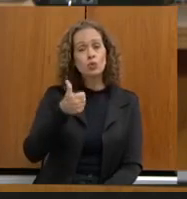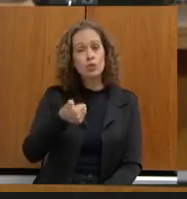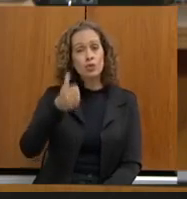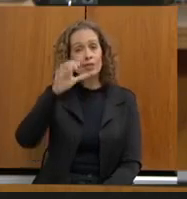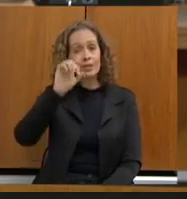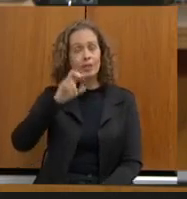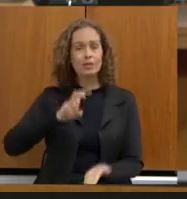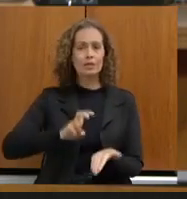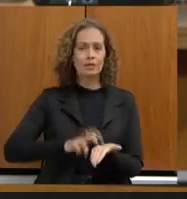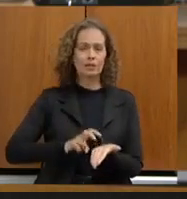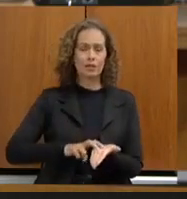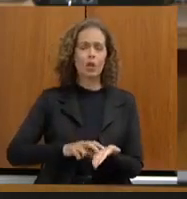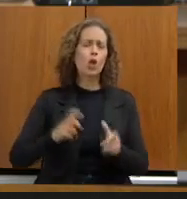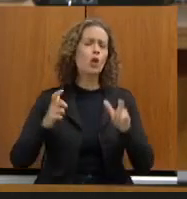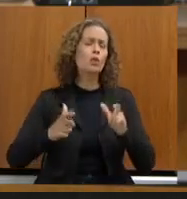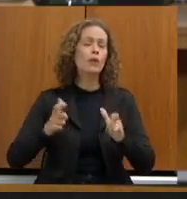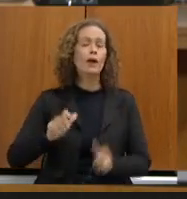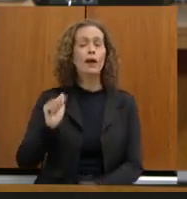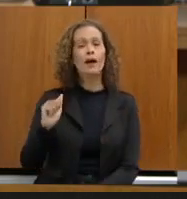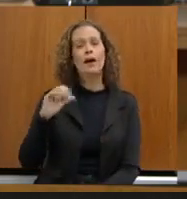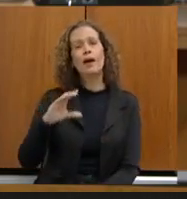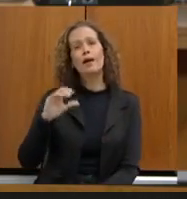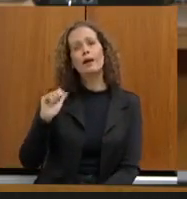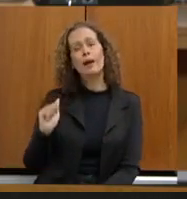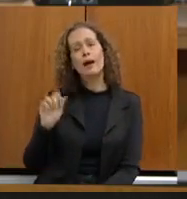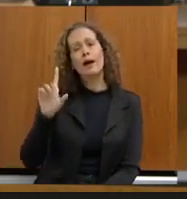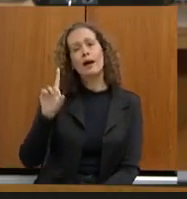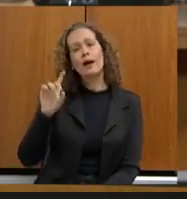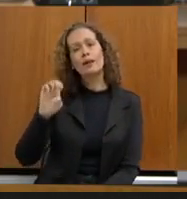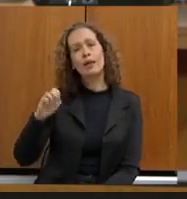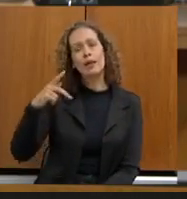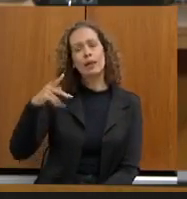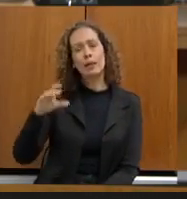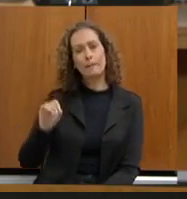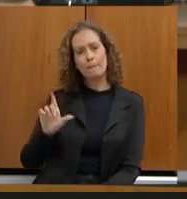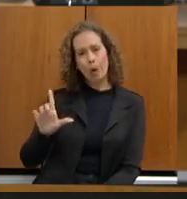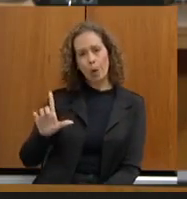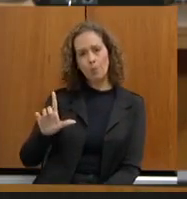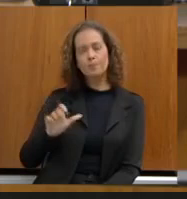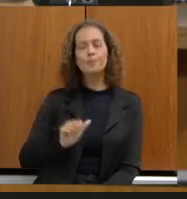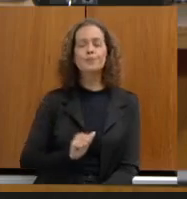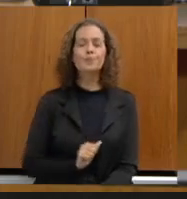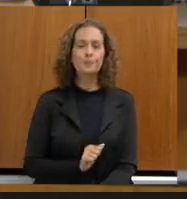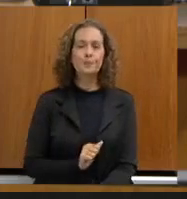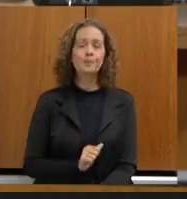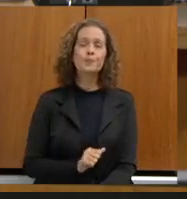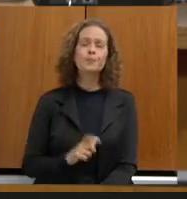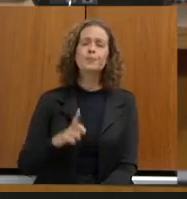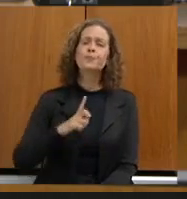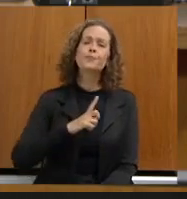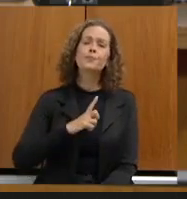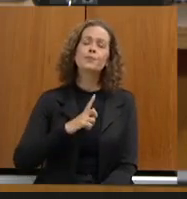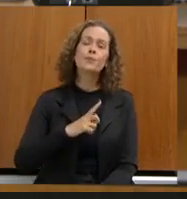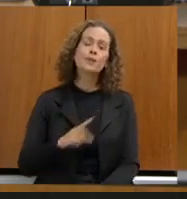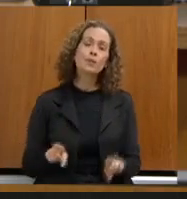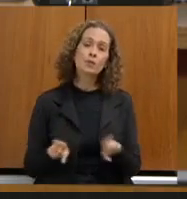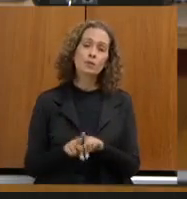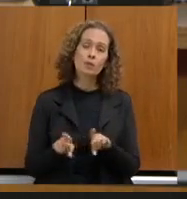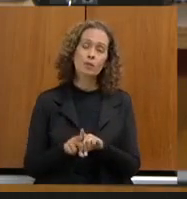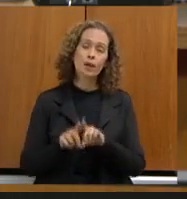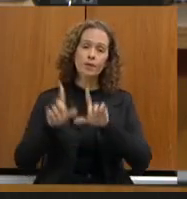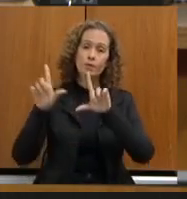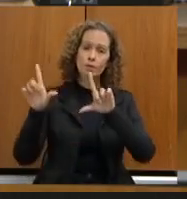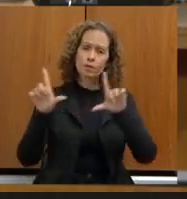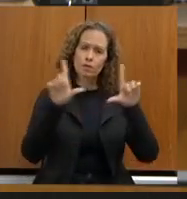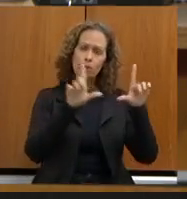horas na Acadepol pois bem pode ir a nessa lembra nós temos aí é